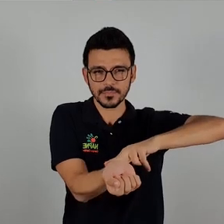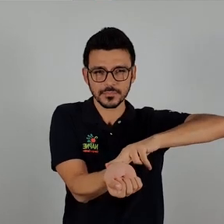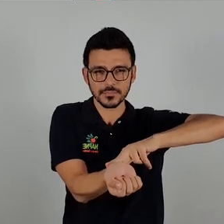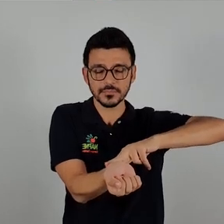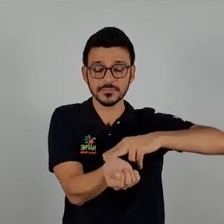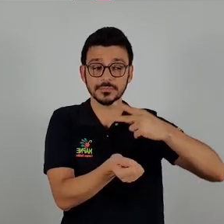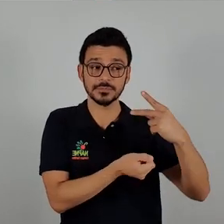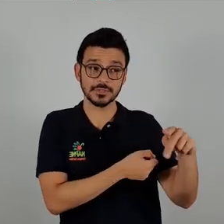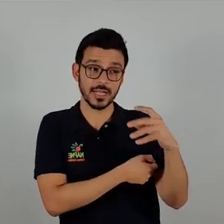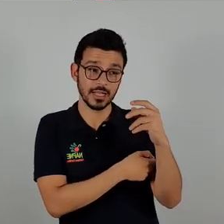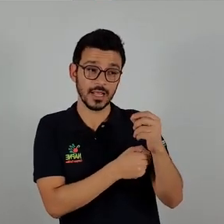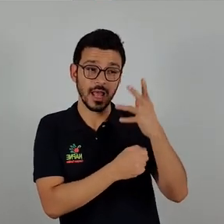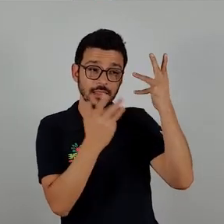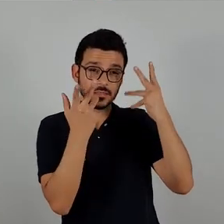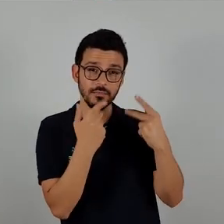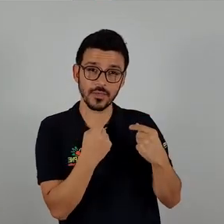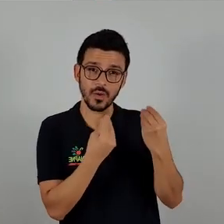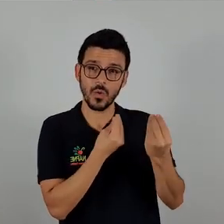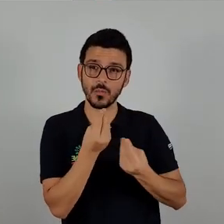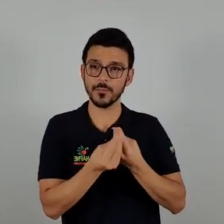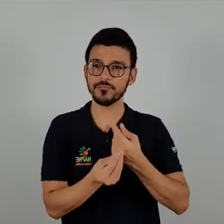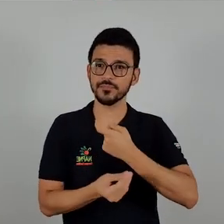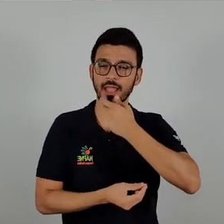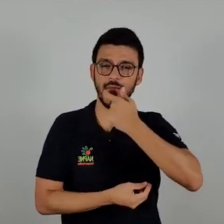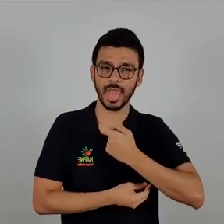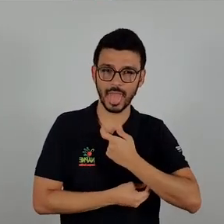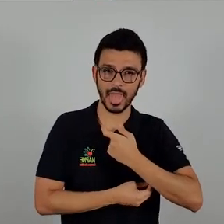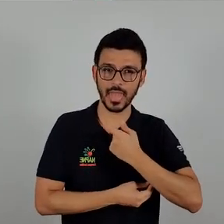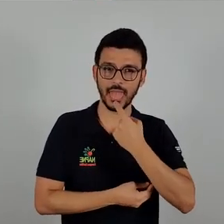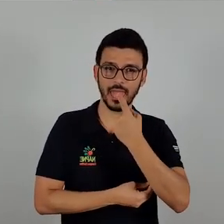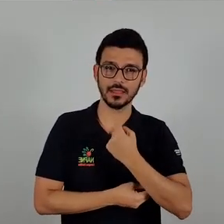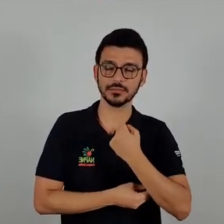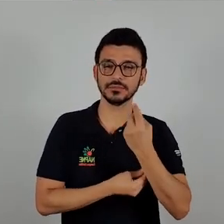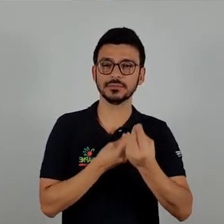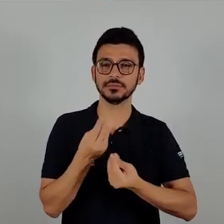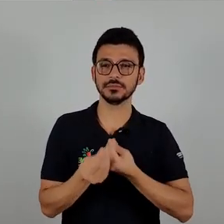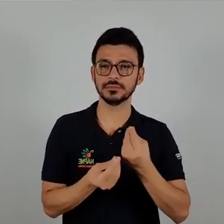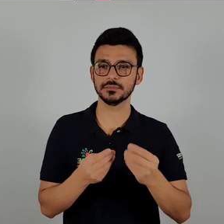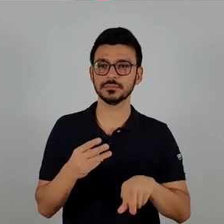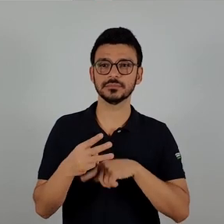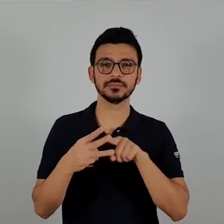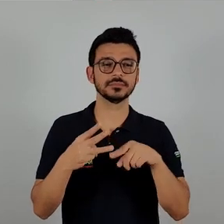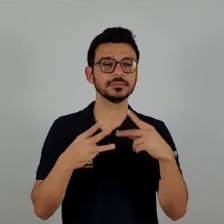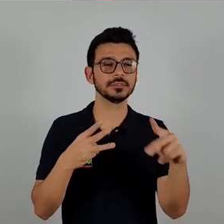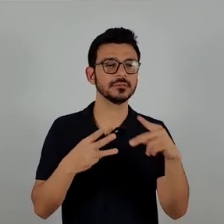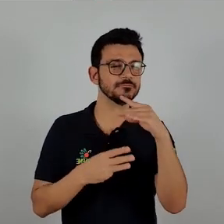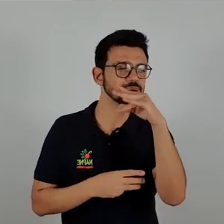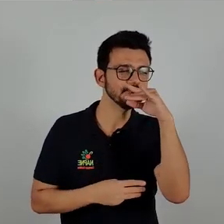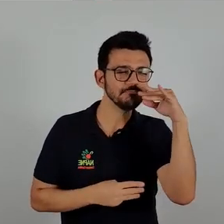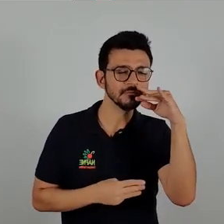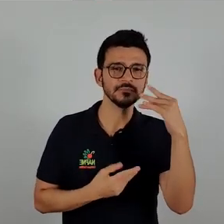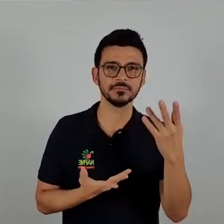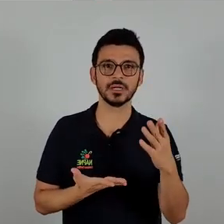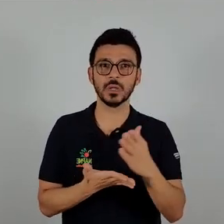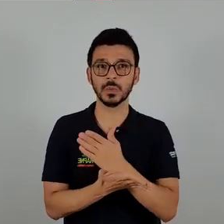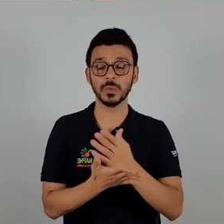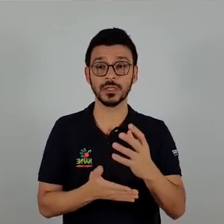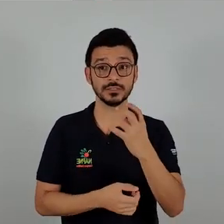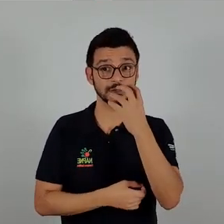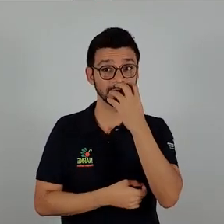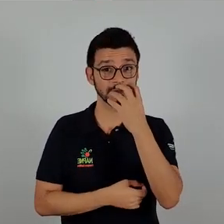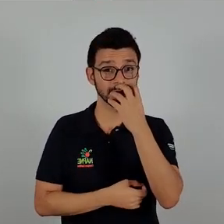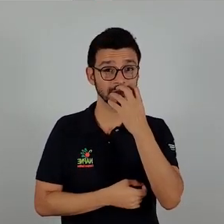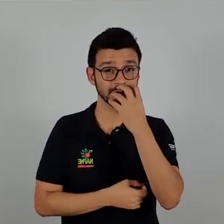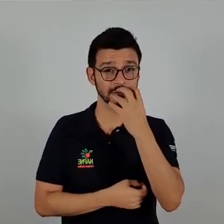isso já nos traz metade da consulta. Observação de como ele se comporta durante a consulta, em casa. Uma